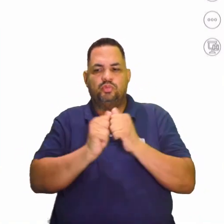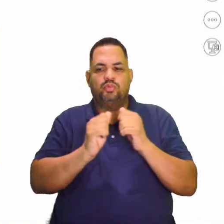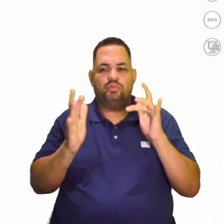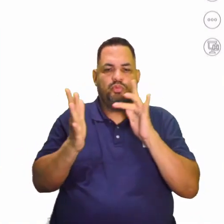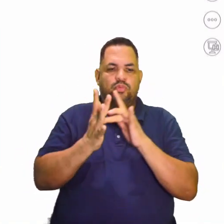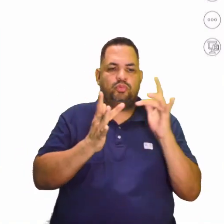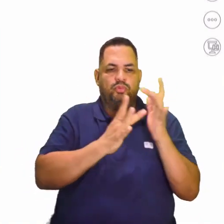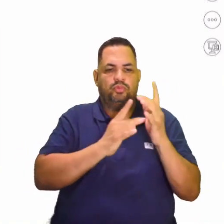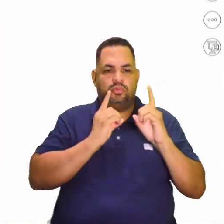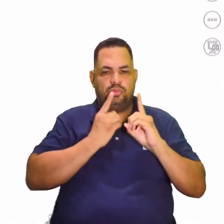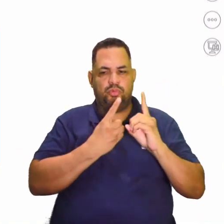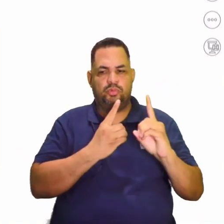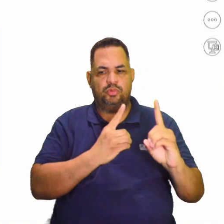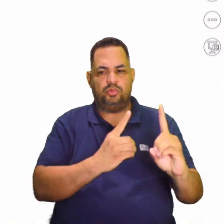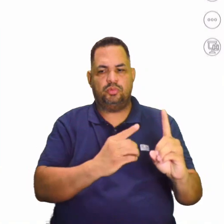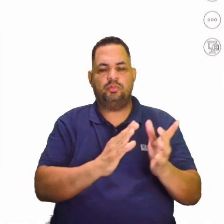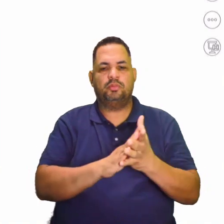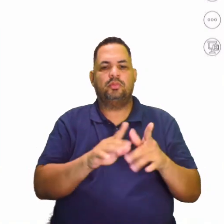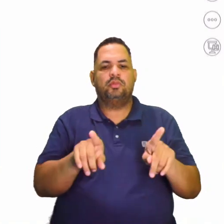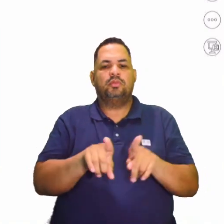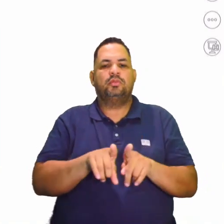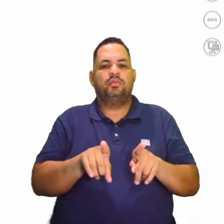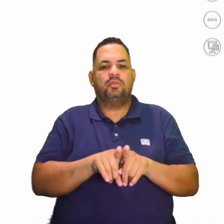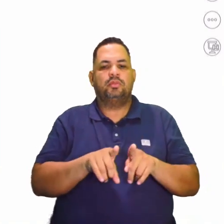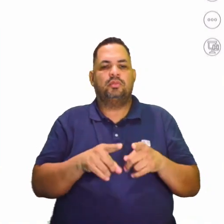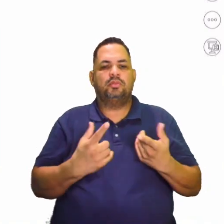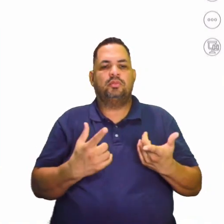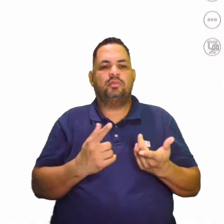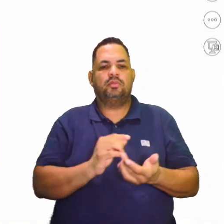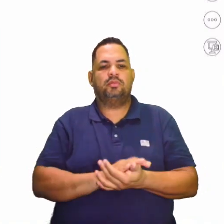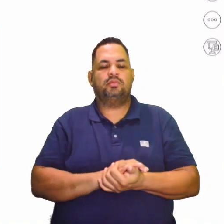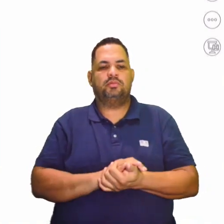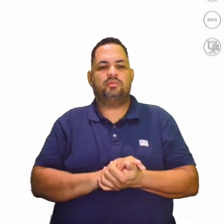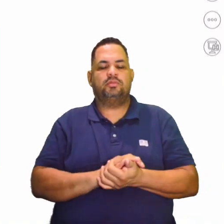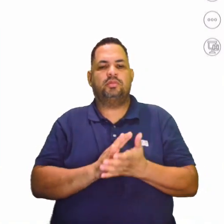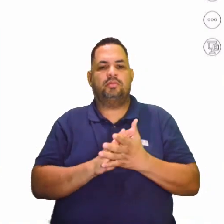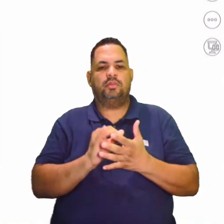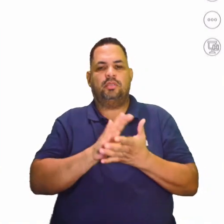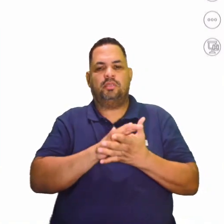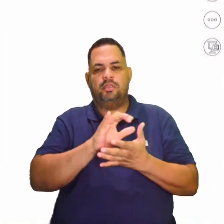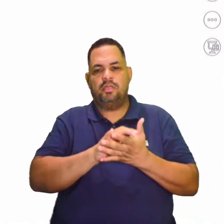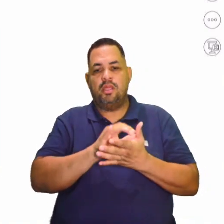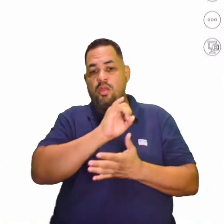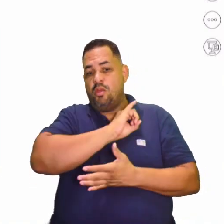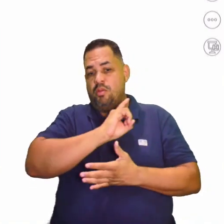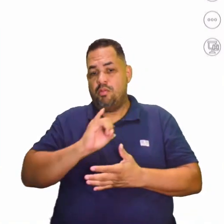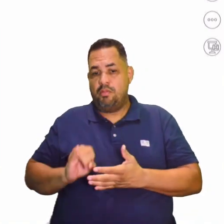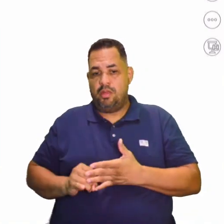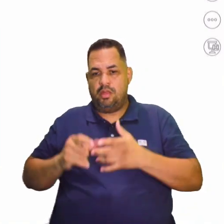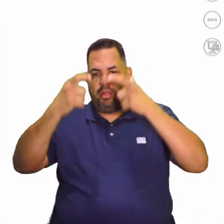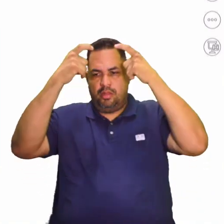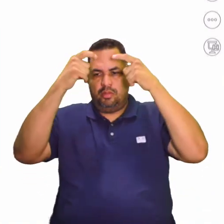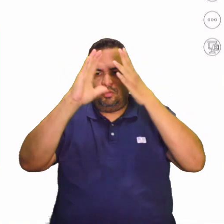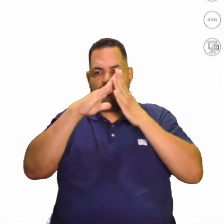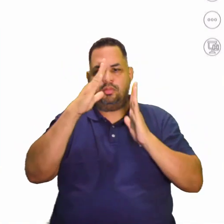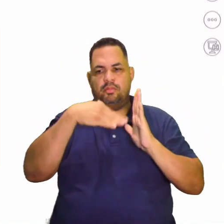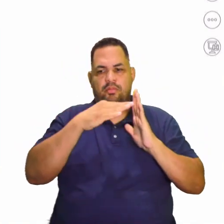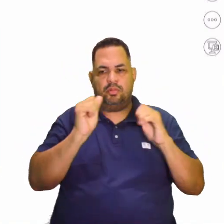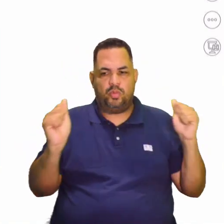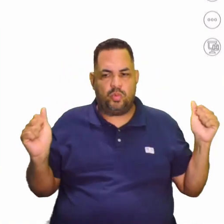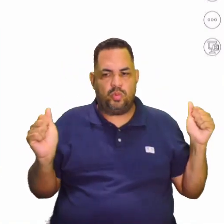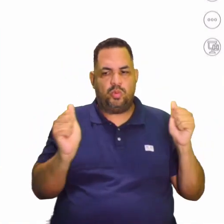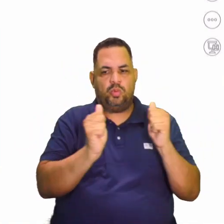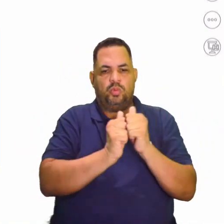os apóstolos, e até mesmo o imperador se colocava na condição de santo. Às vezes ele era pintado ao lado